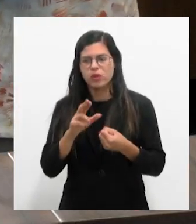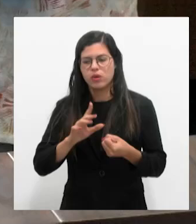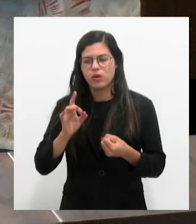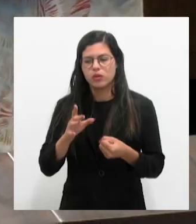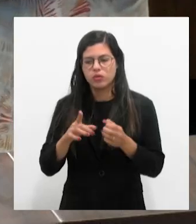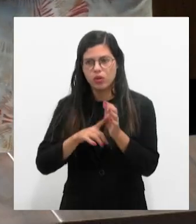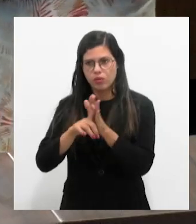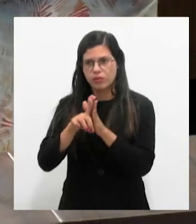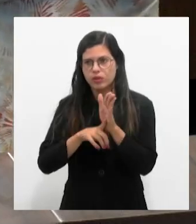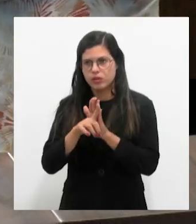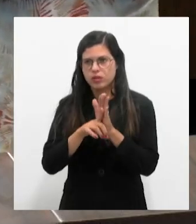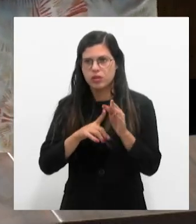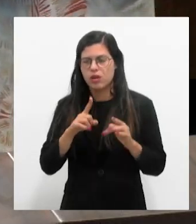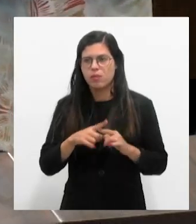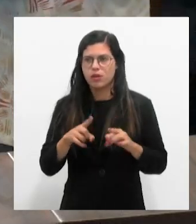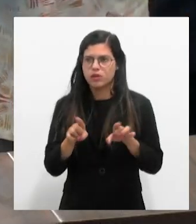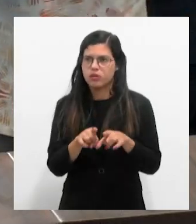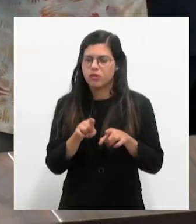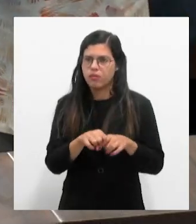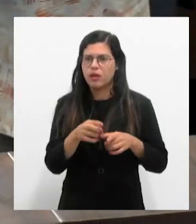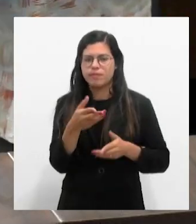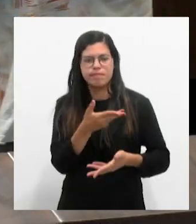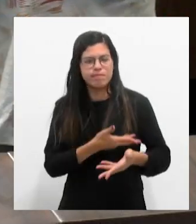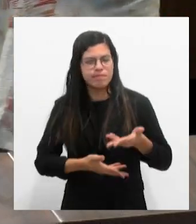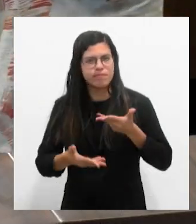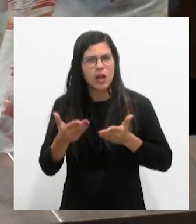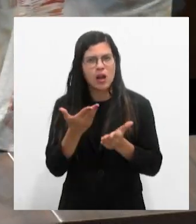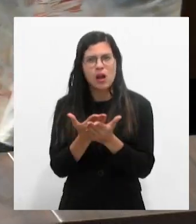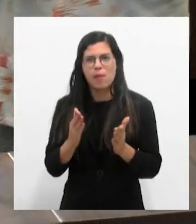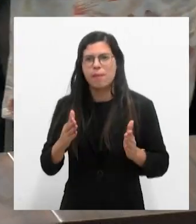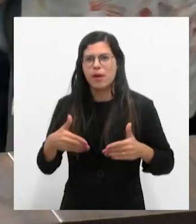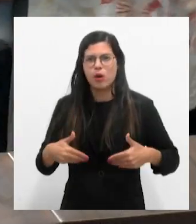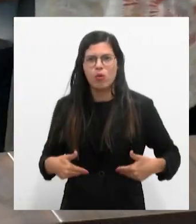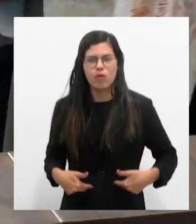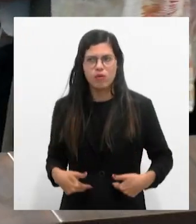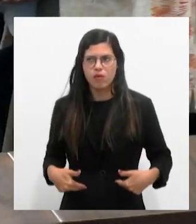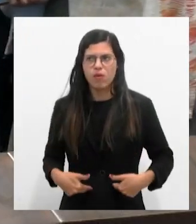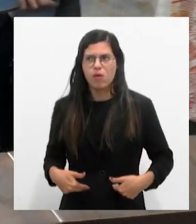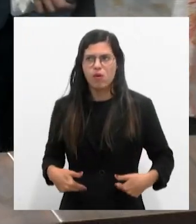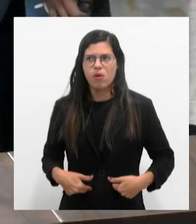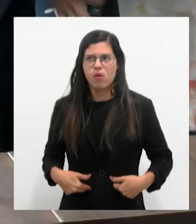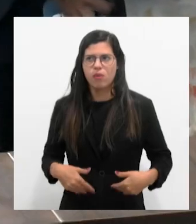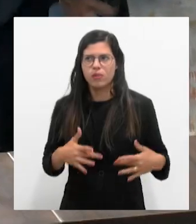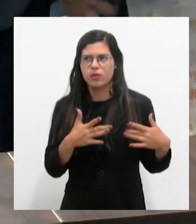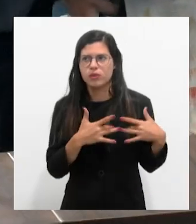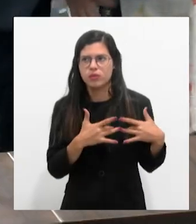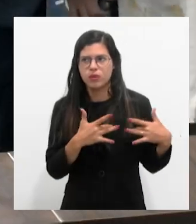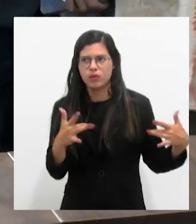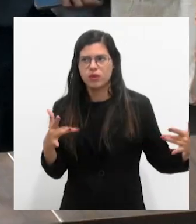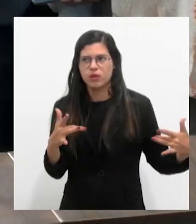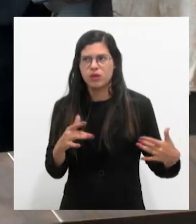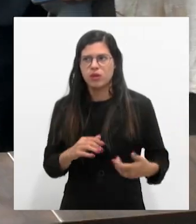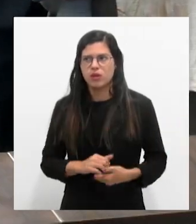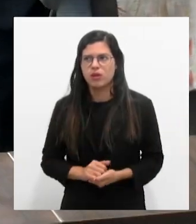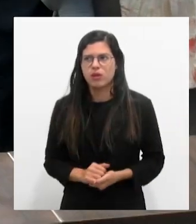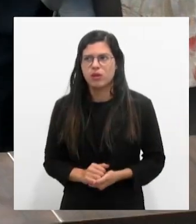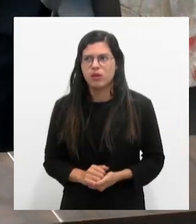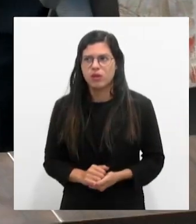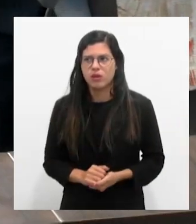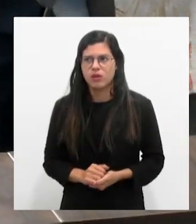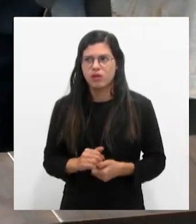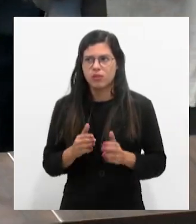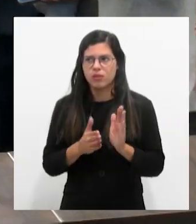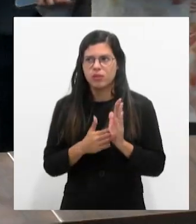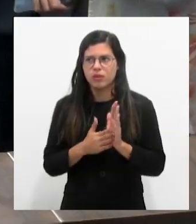ir na origem, remediar, extinguir a fome de uma forma solidária, de uma forma